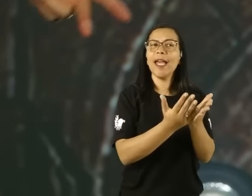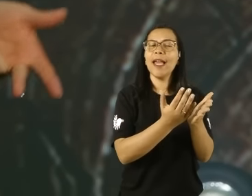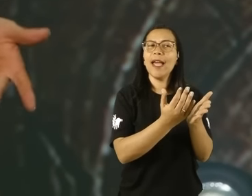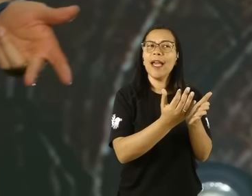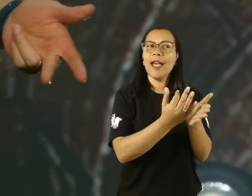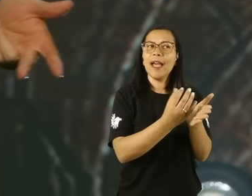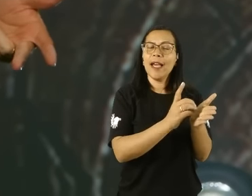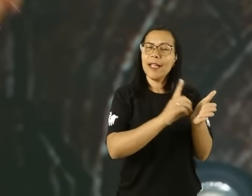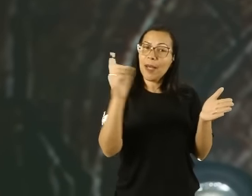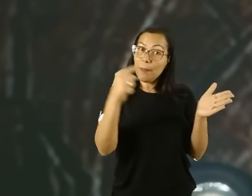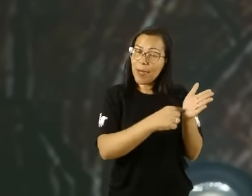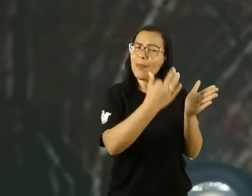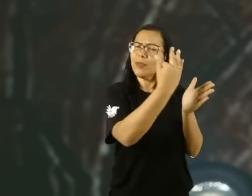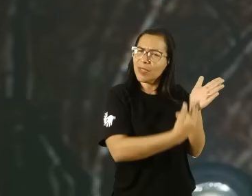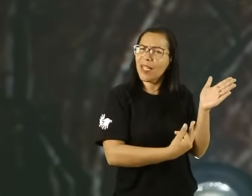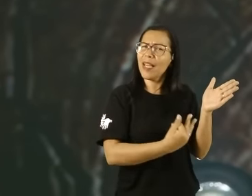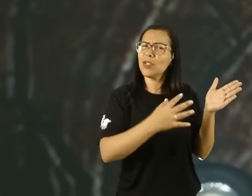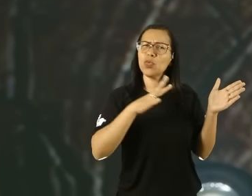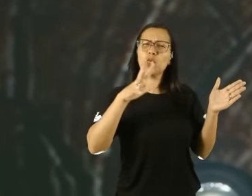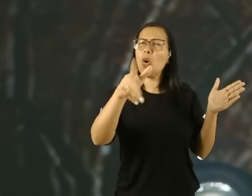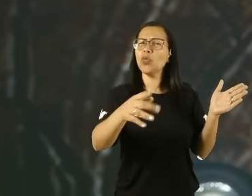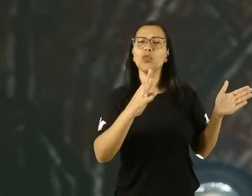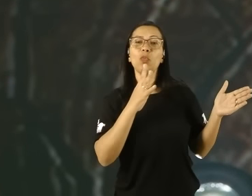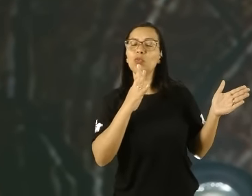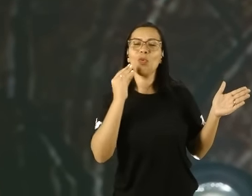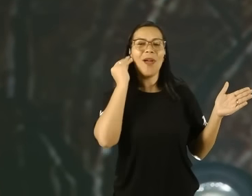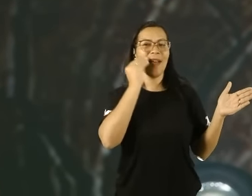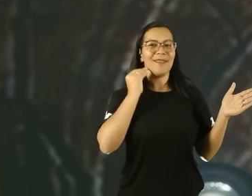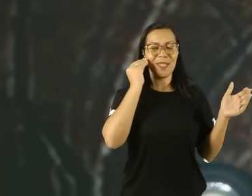joga. Pedro é o especialista, Pedro é